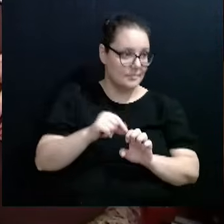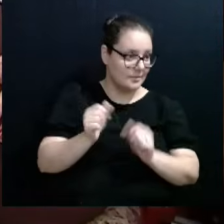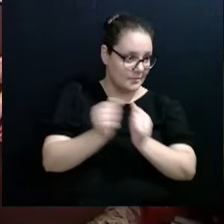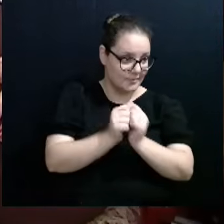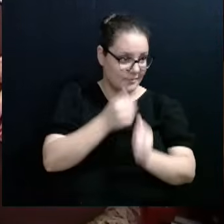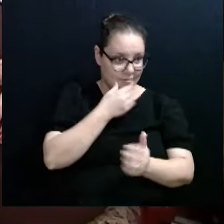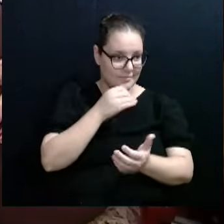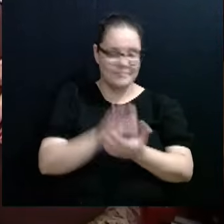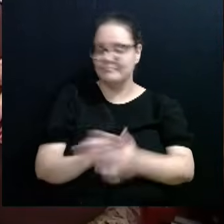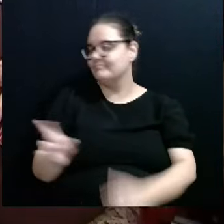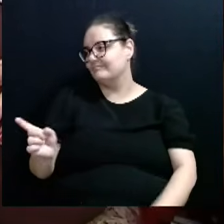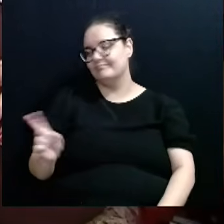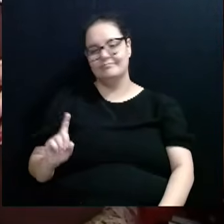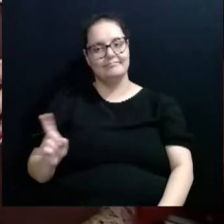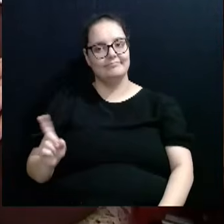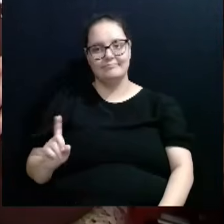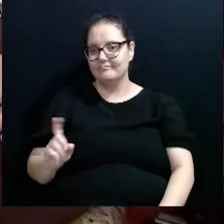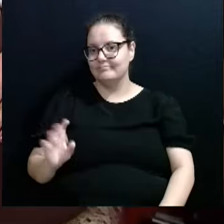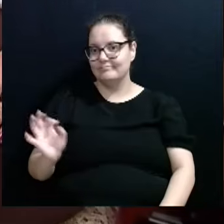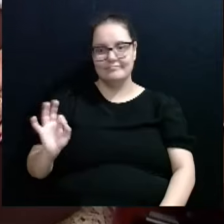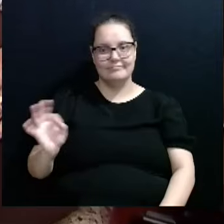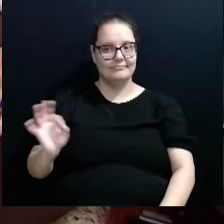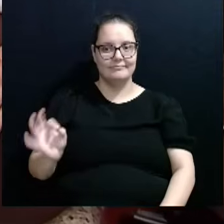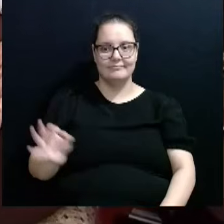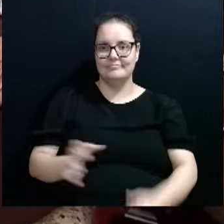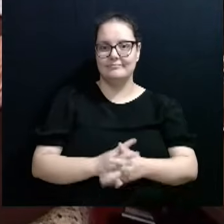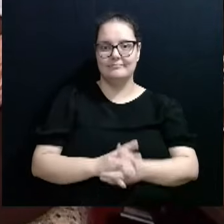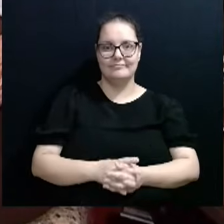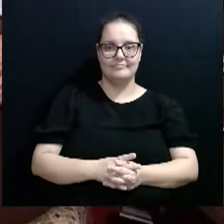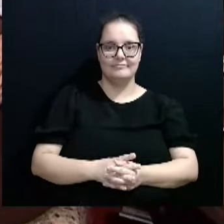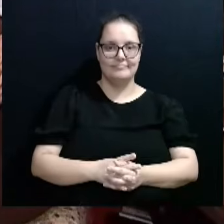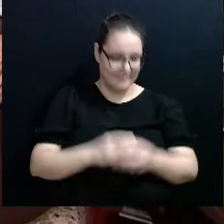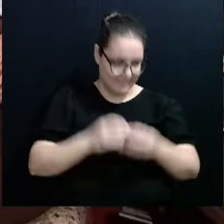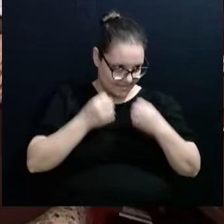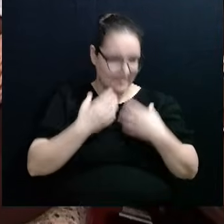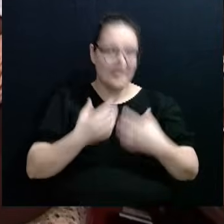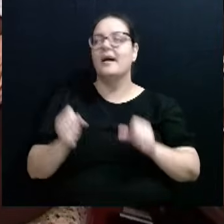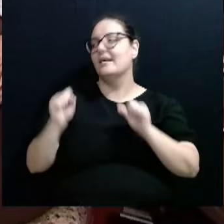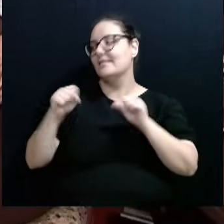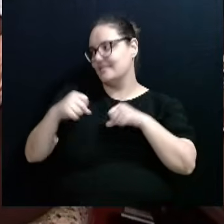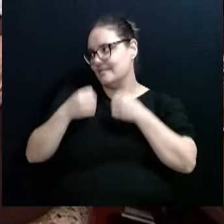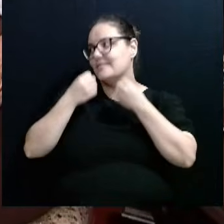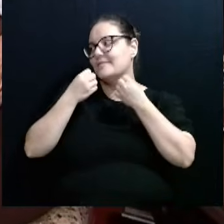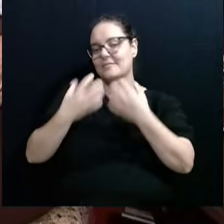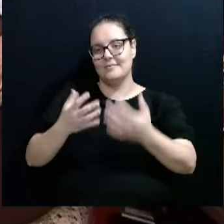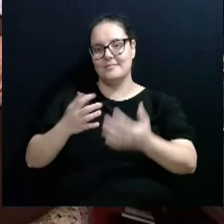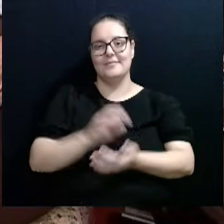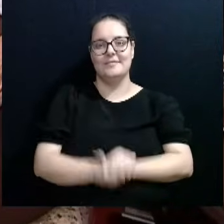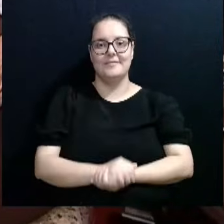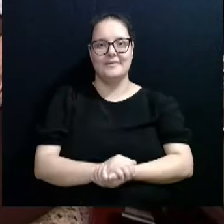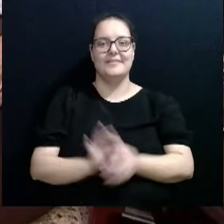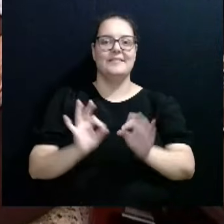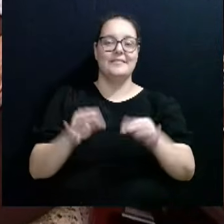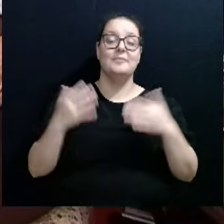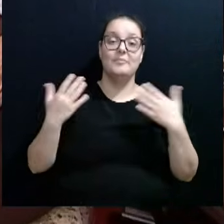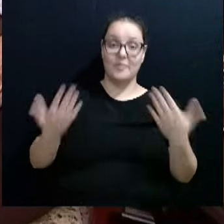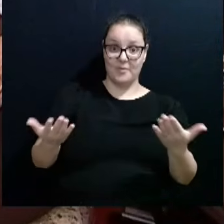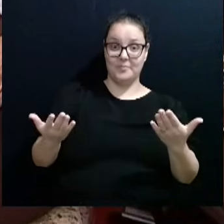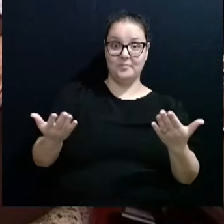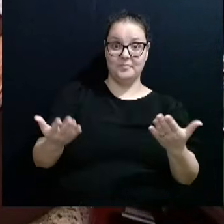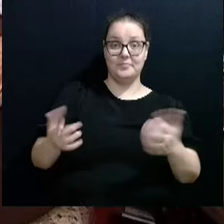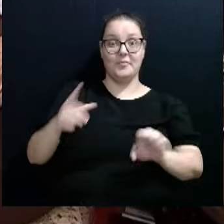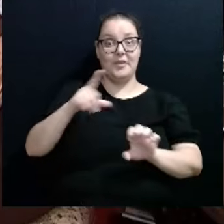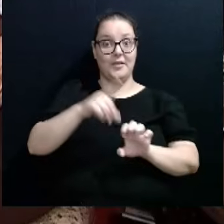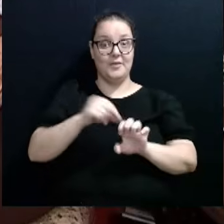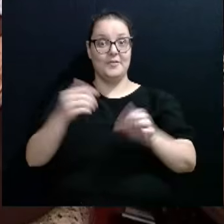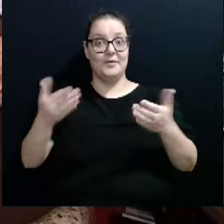nem um pouquinho. Mas tá valendo a pena? Tá valendo a pena. Ah, tá jóia. Então, olha, o Ser Empreendedor fica